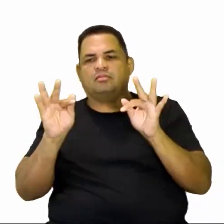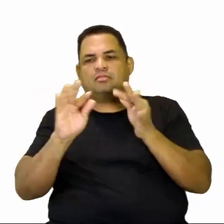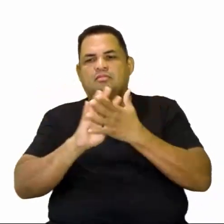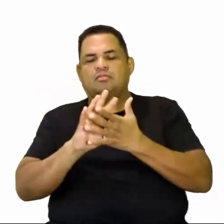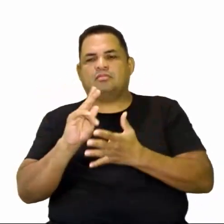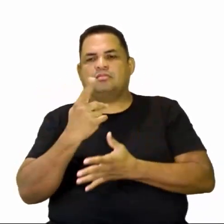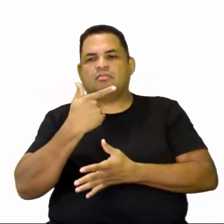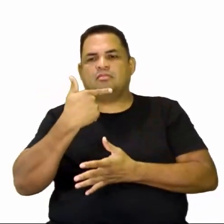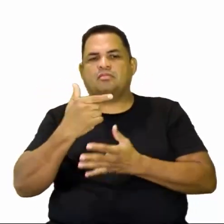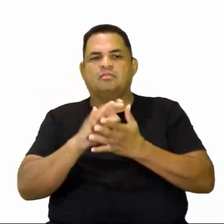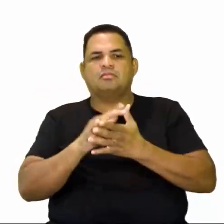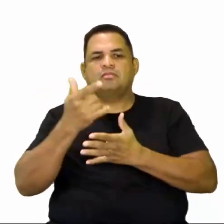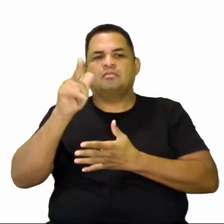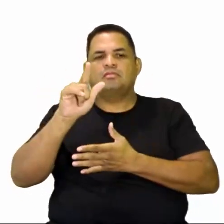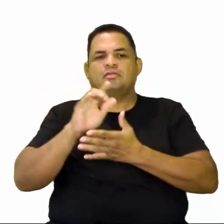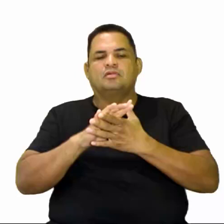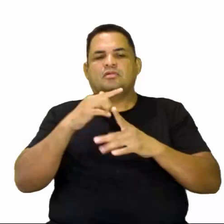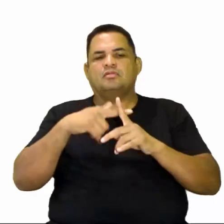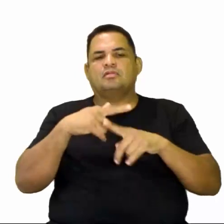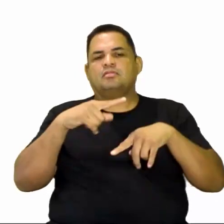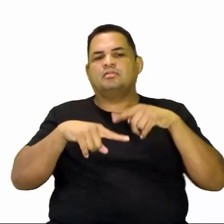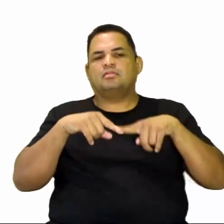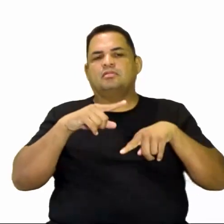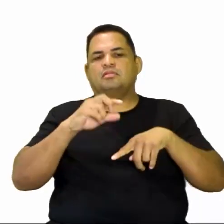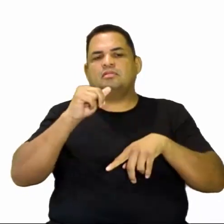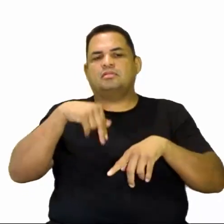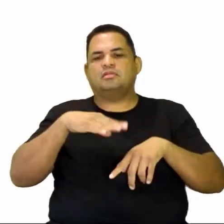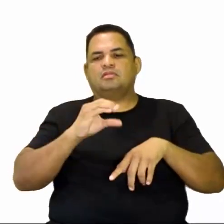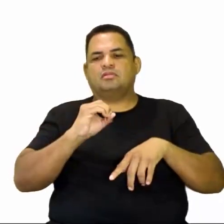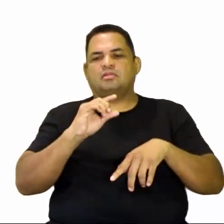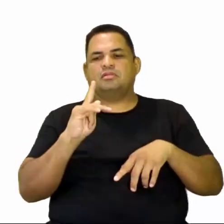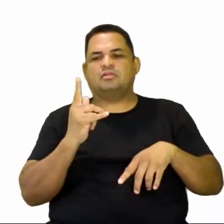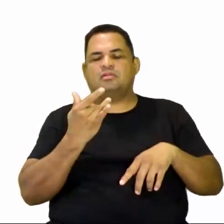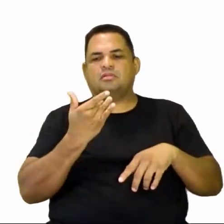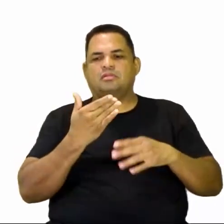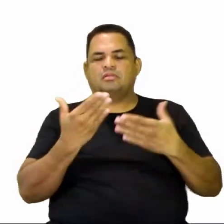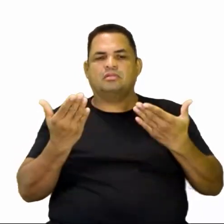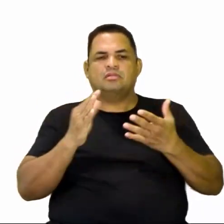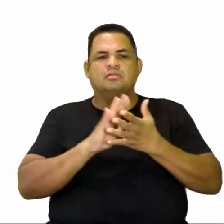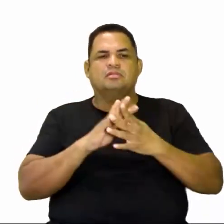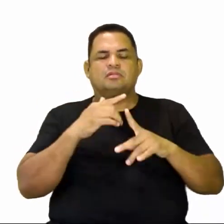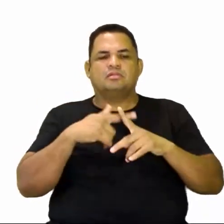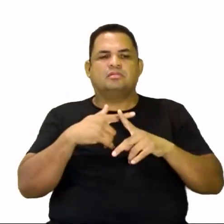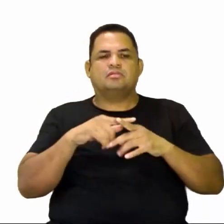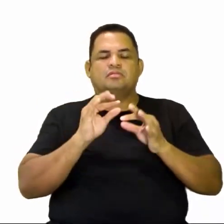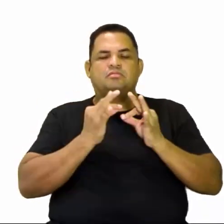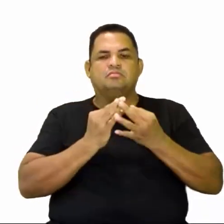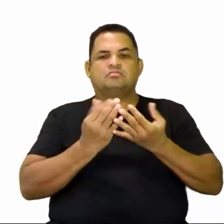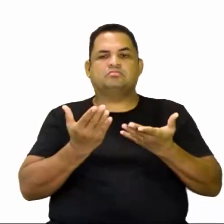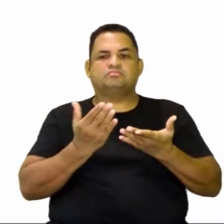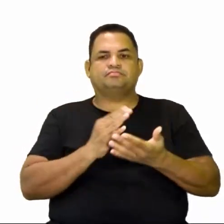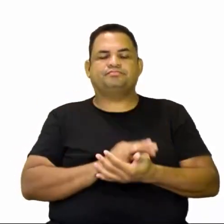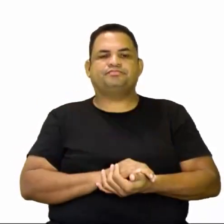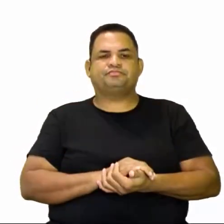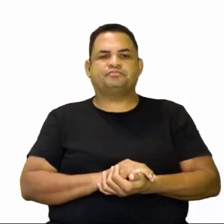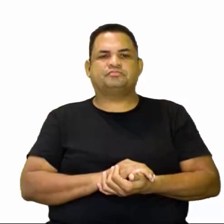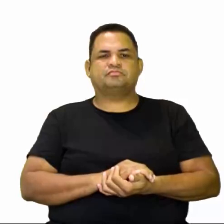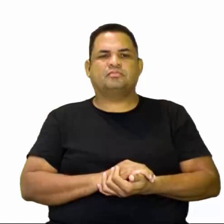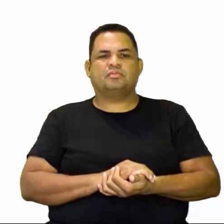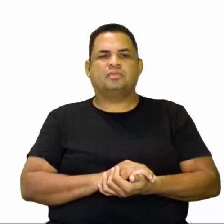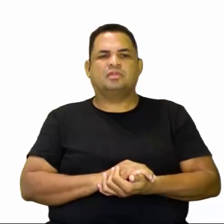e também outra composta, NaOH. Tá bom? Na é simples porque é formada só por átomos do elemento químico